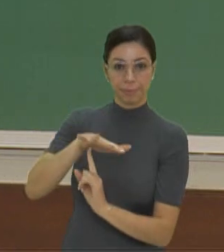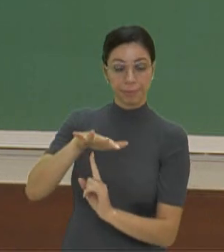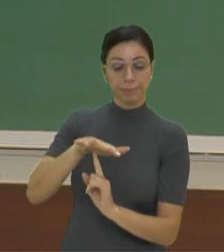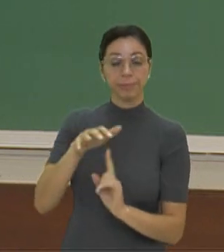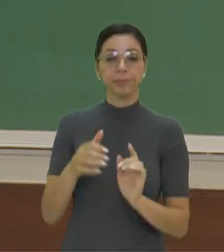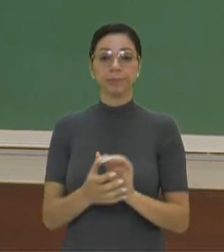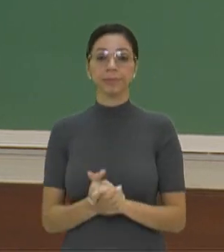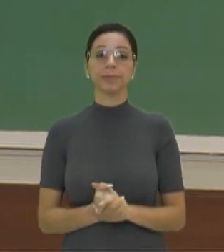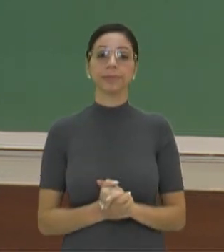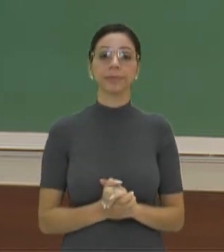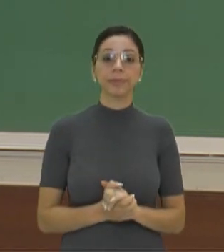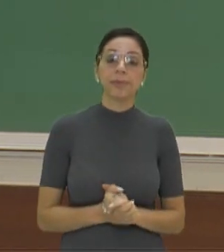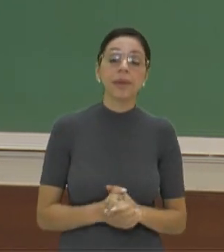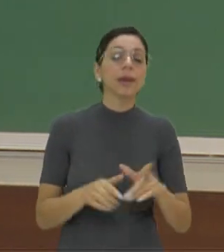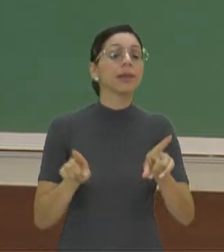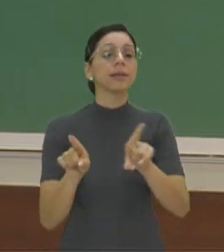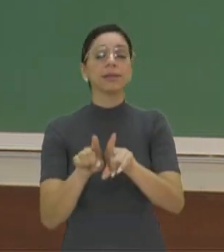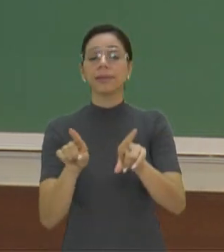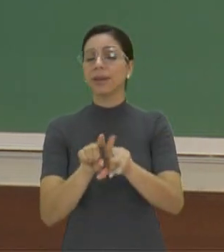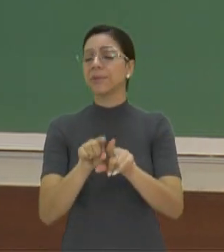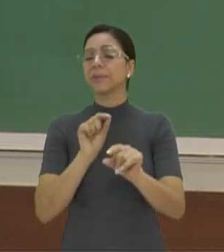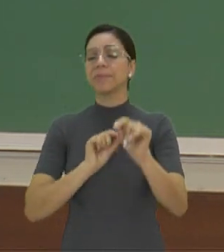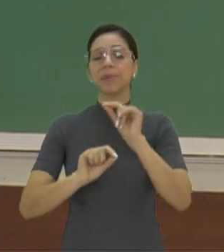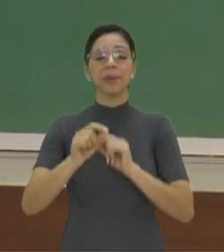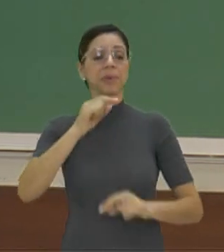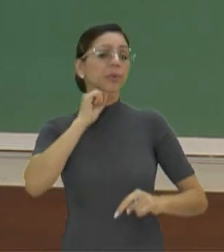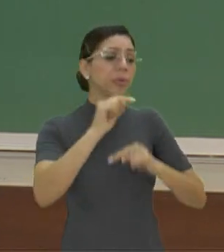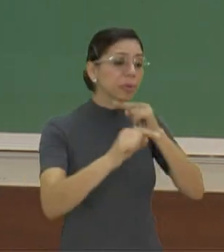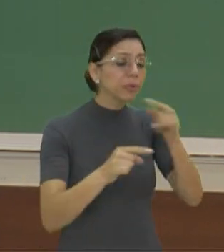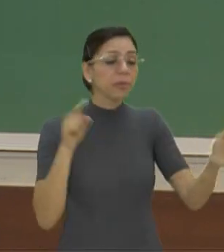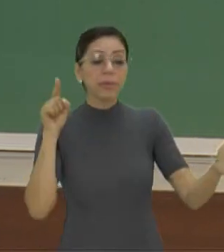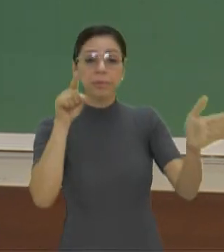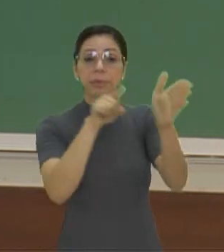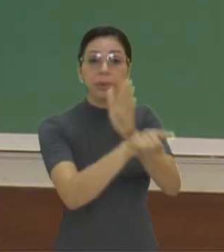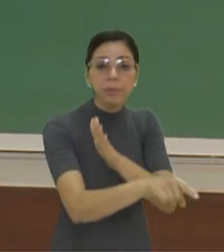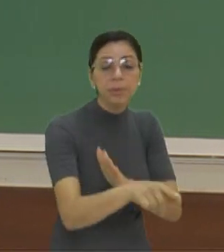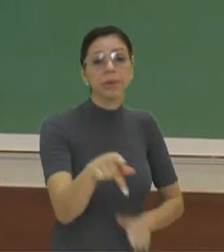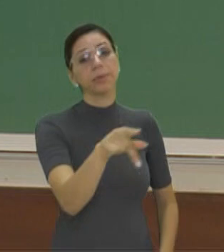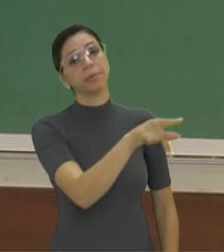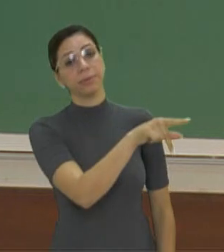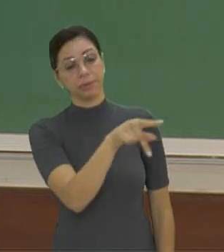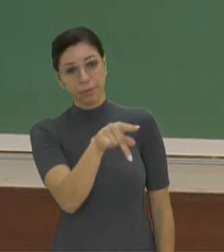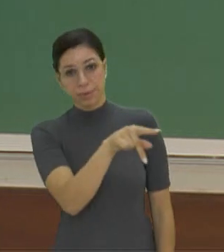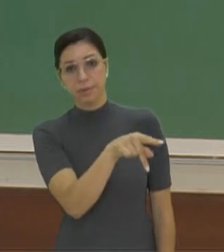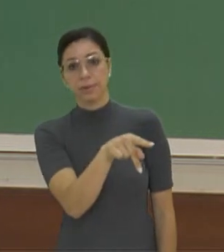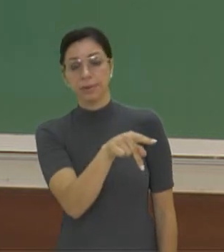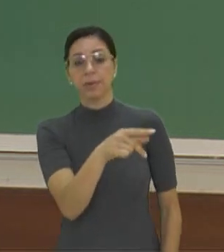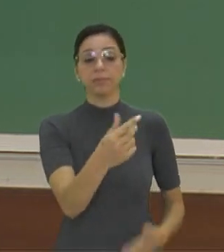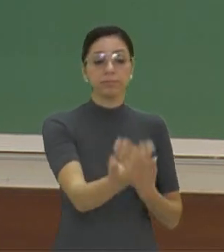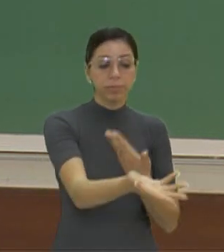vocês utilizam. Se tem dúvida, persistiu dúvida, entre em contato com o seu professor,